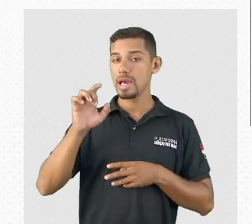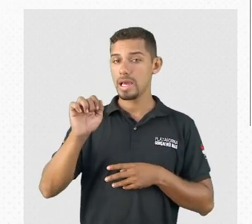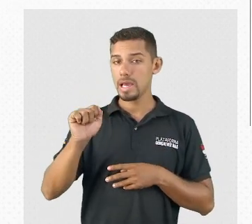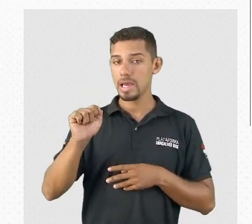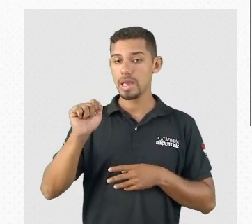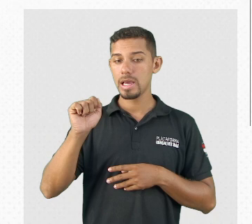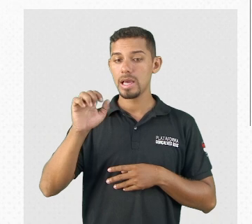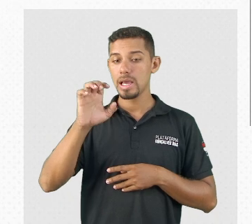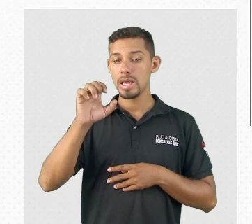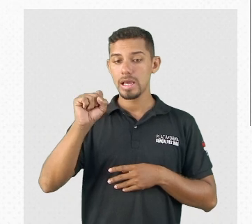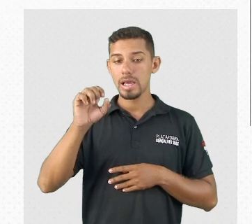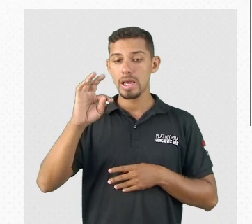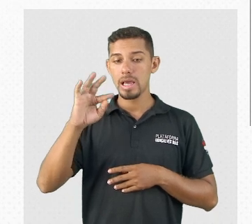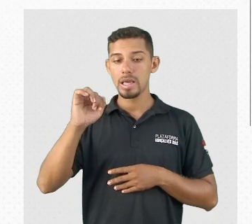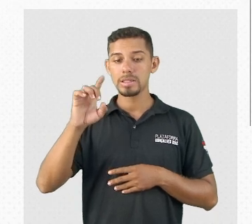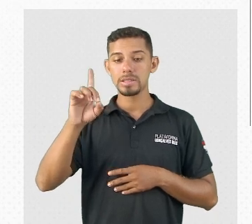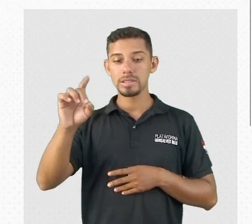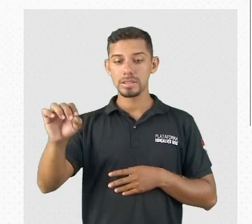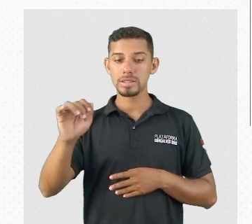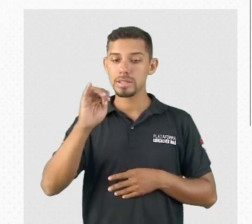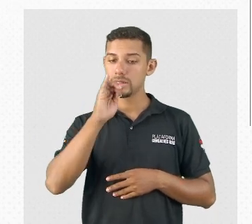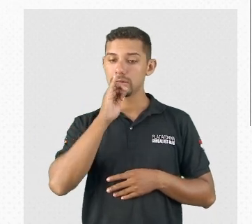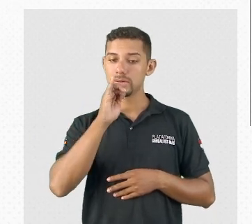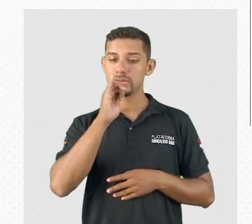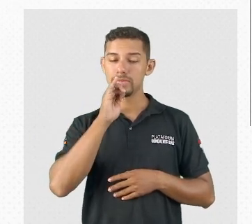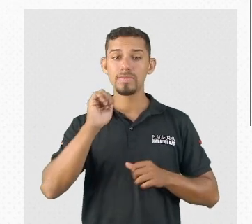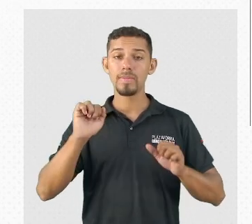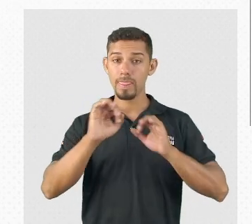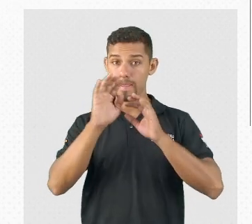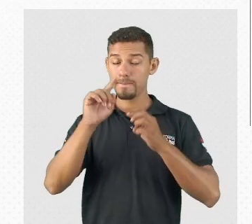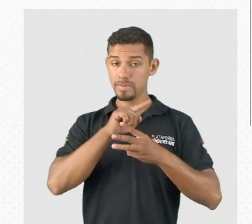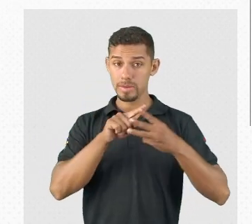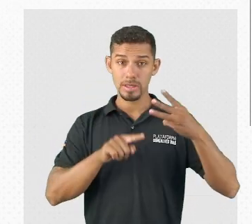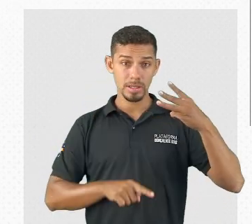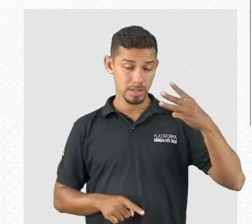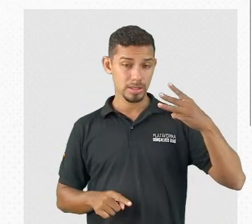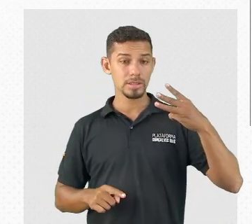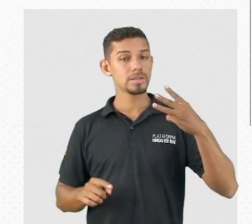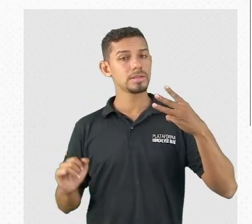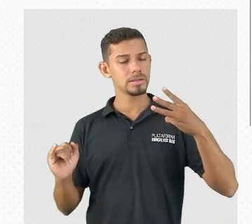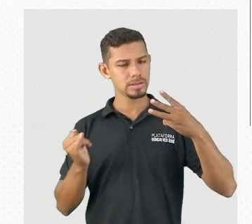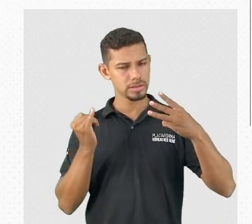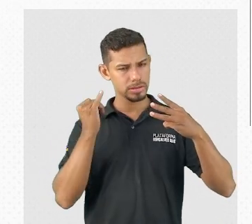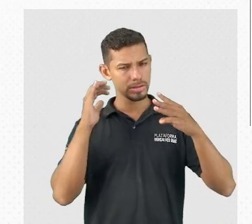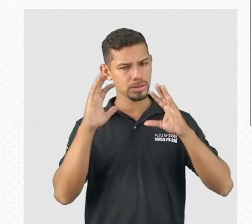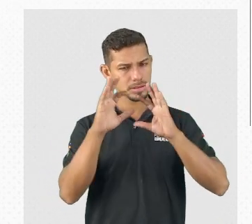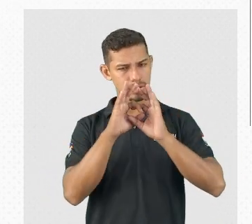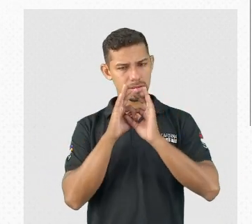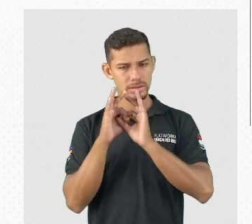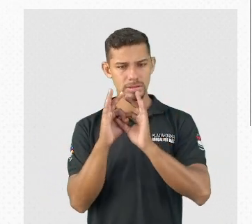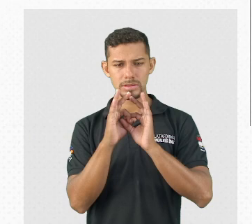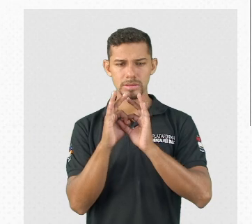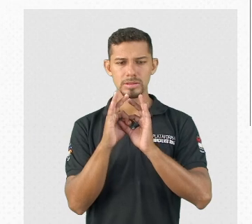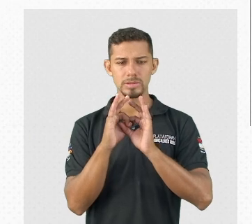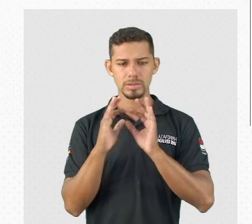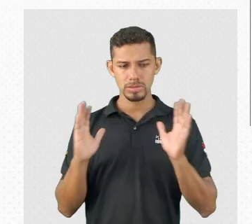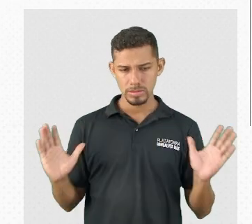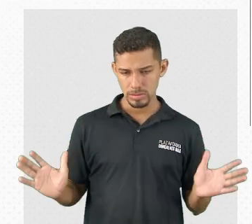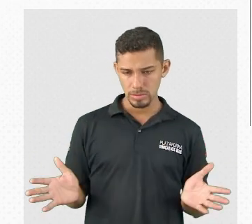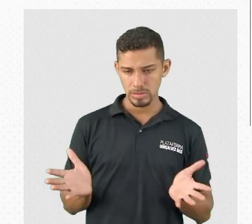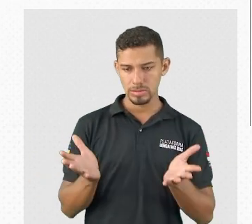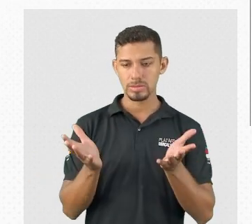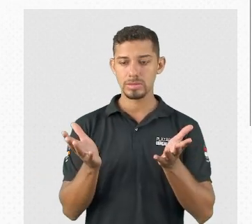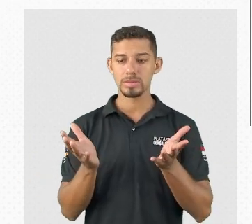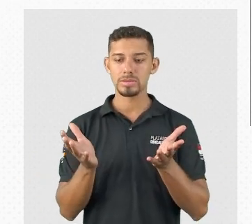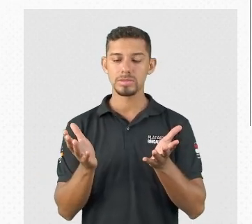Né? Então, essa compreensão aqui de que esses três elementos precisam estar conectados e funcionando de